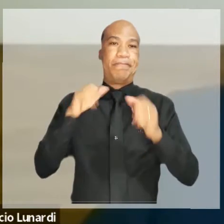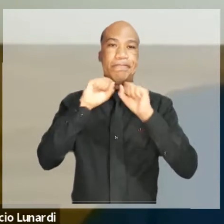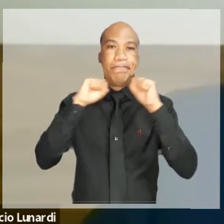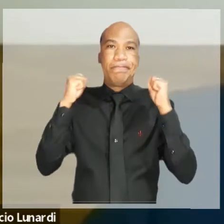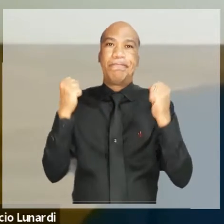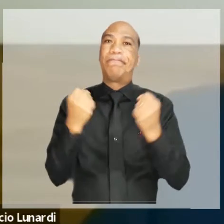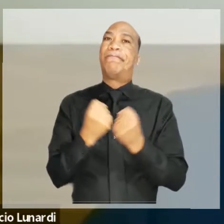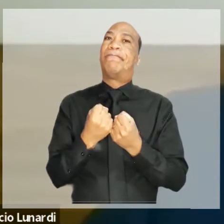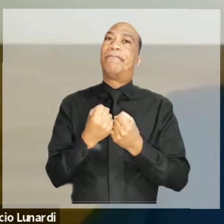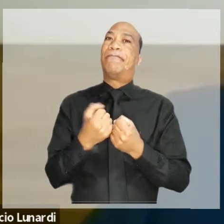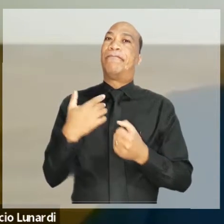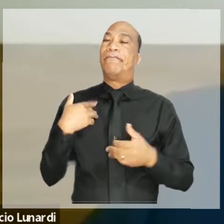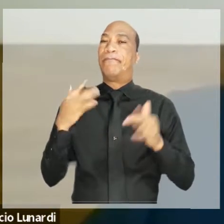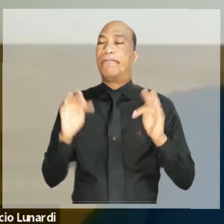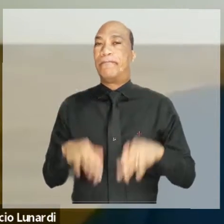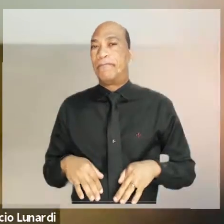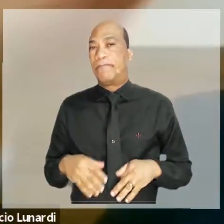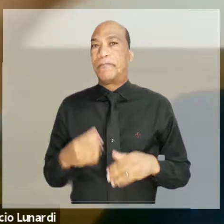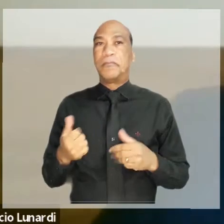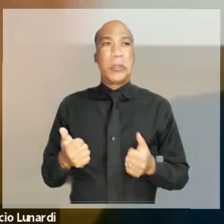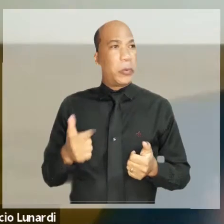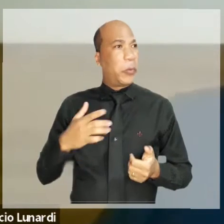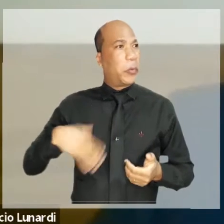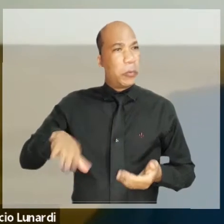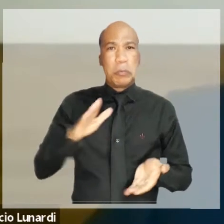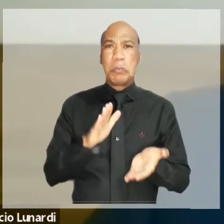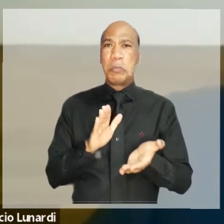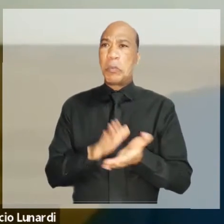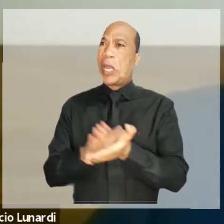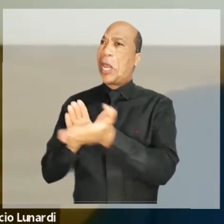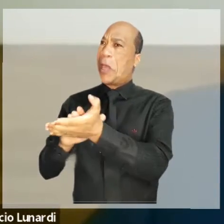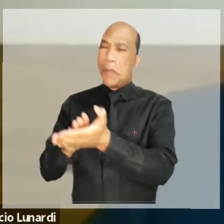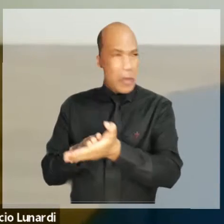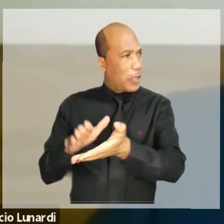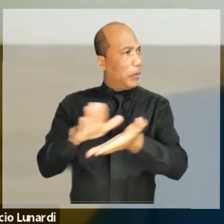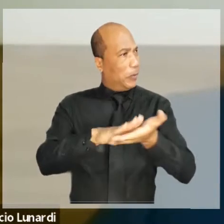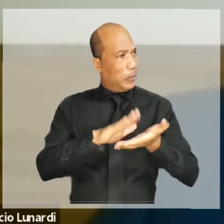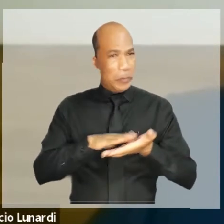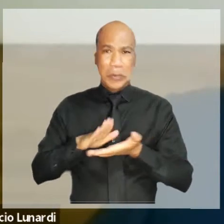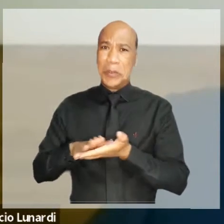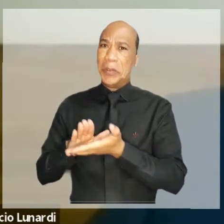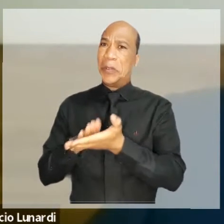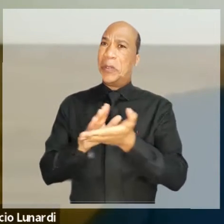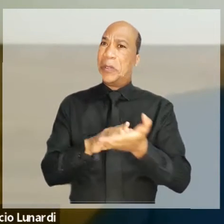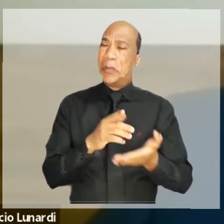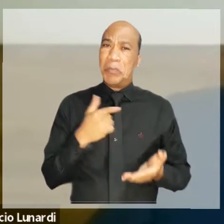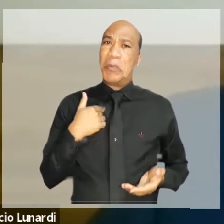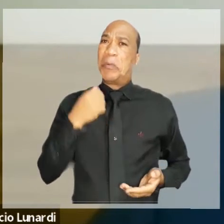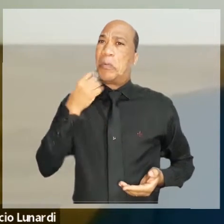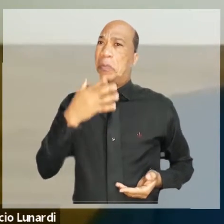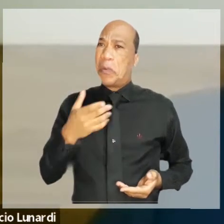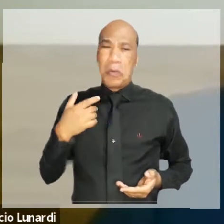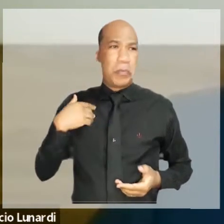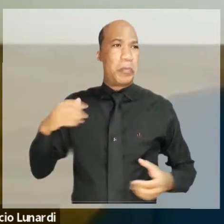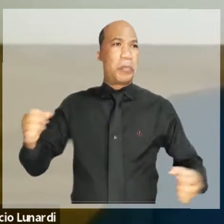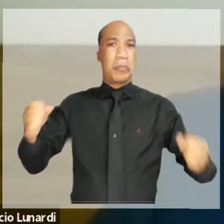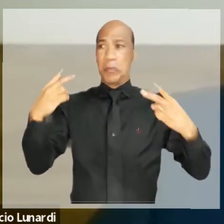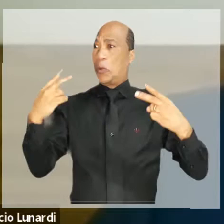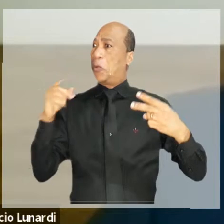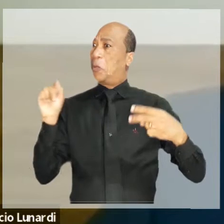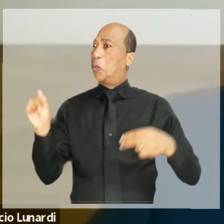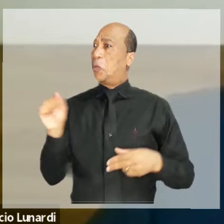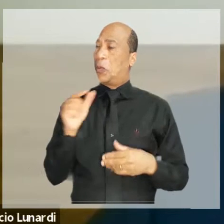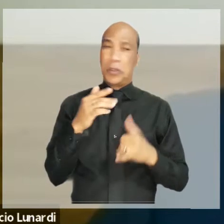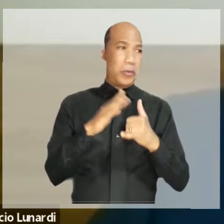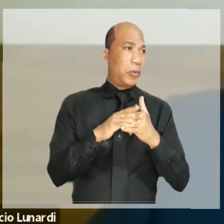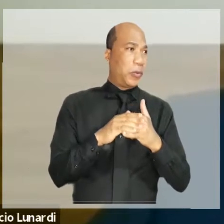tem tido vários elogios aos palestrantes todos e o público, né, muito qualificado, com grandes debates lá. E